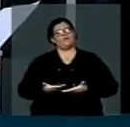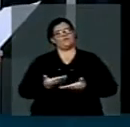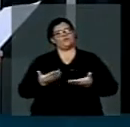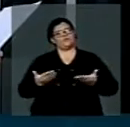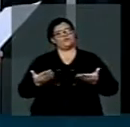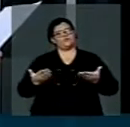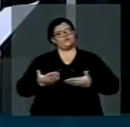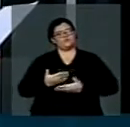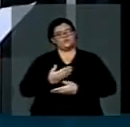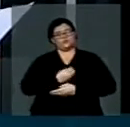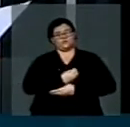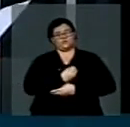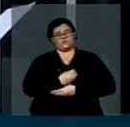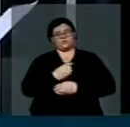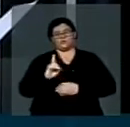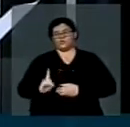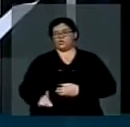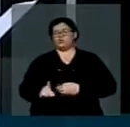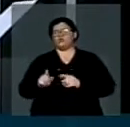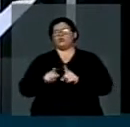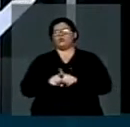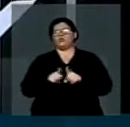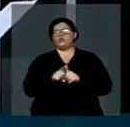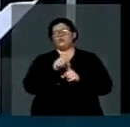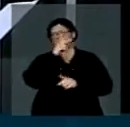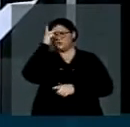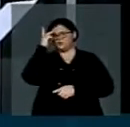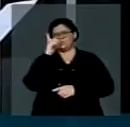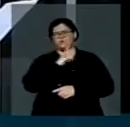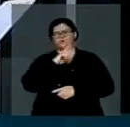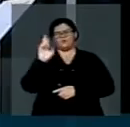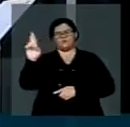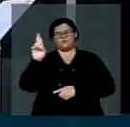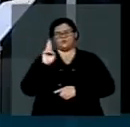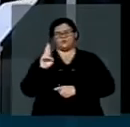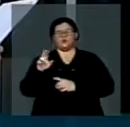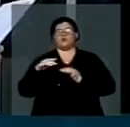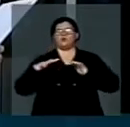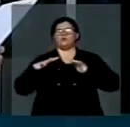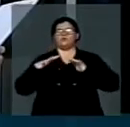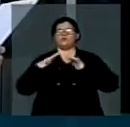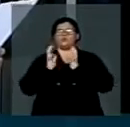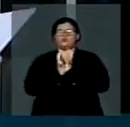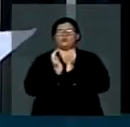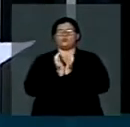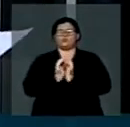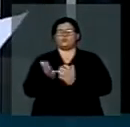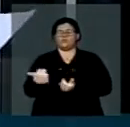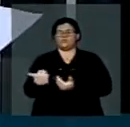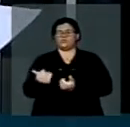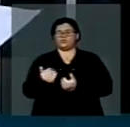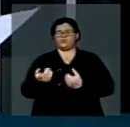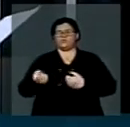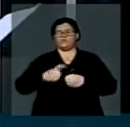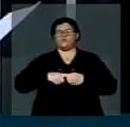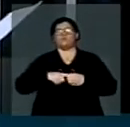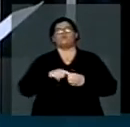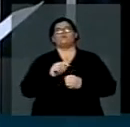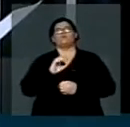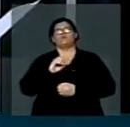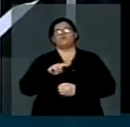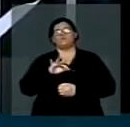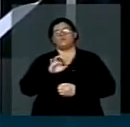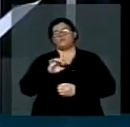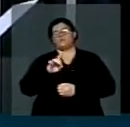a presença de diretores e conselheiros da CONAGE e de representantes de movimentos de jovens empreendedores filiados à Confederação Nacional dos